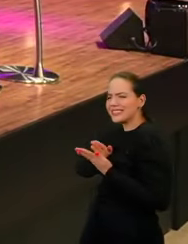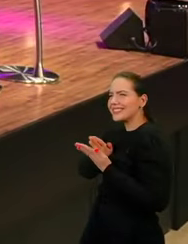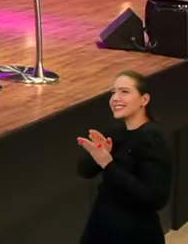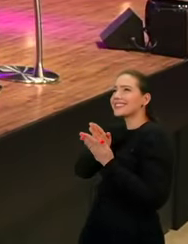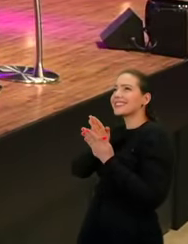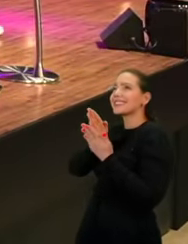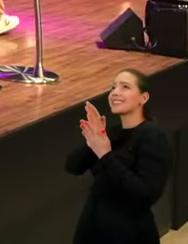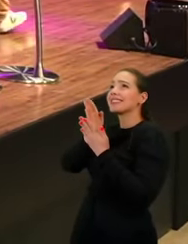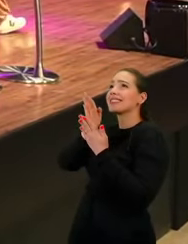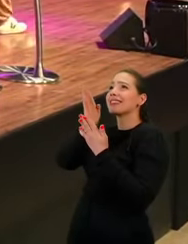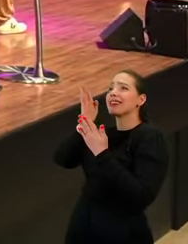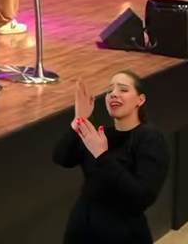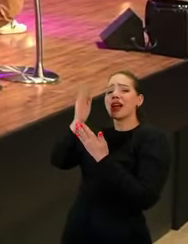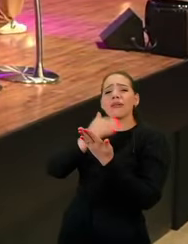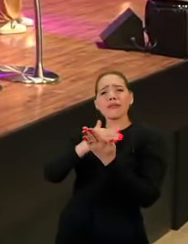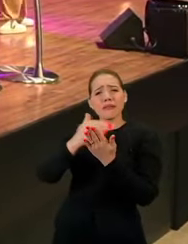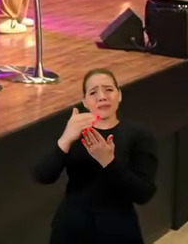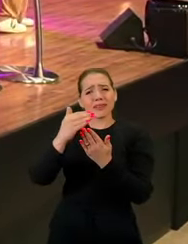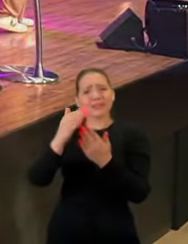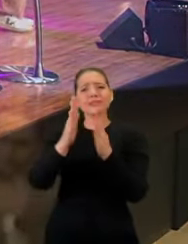comece a falar com o seu Deus.